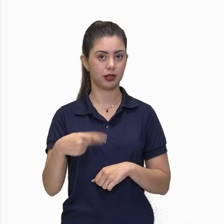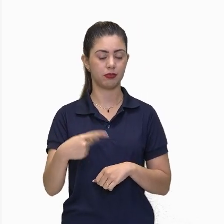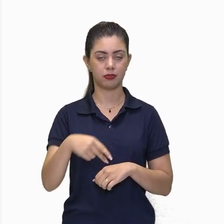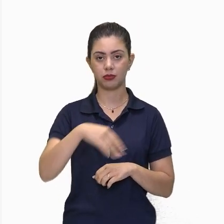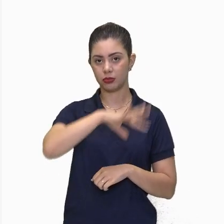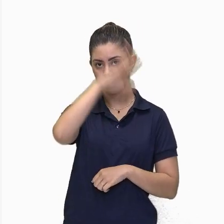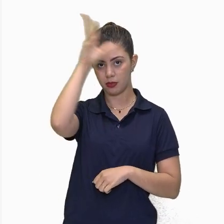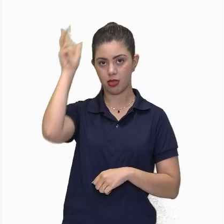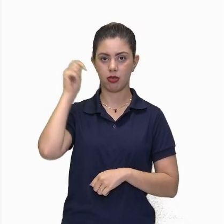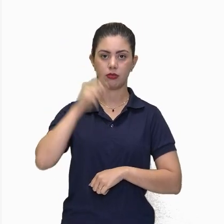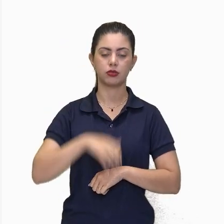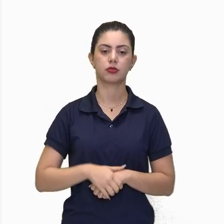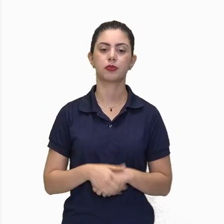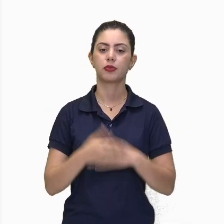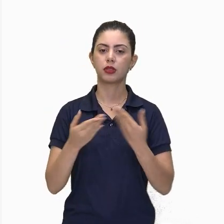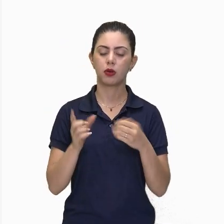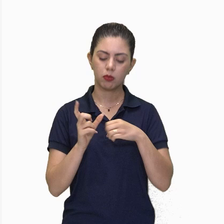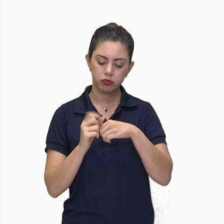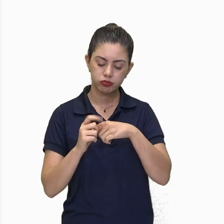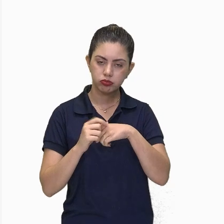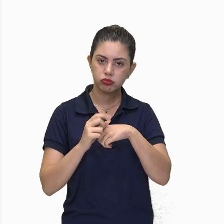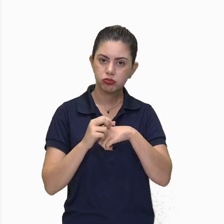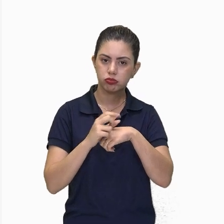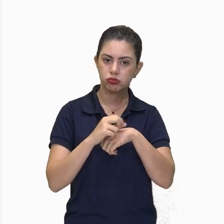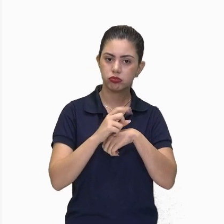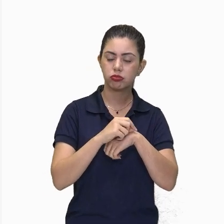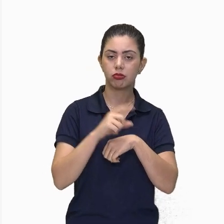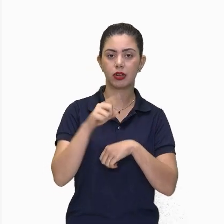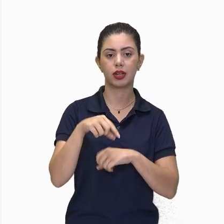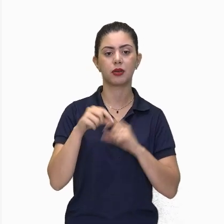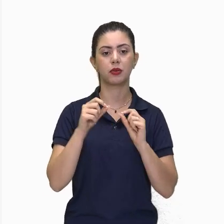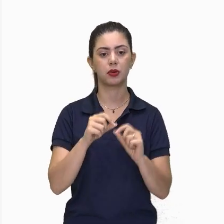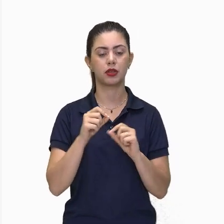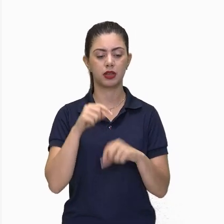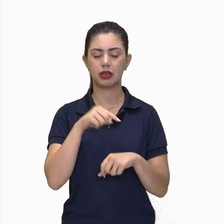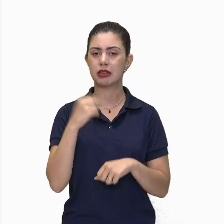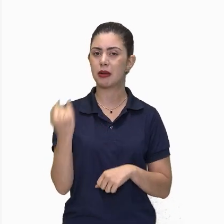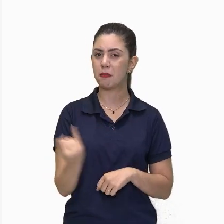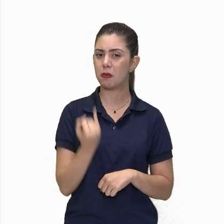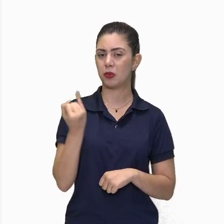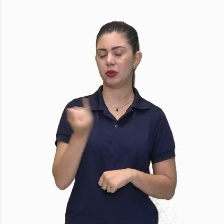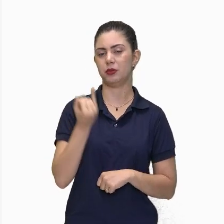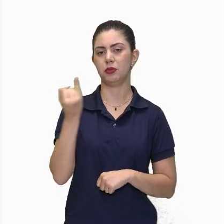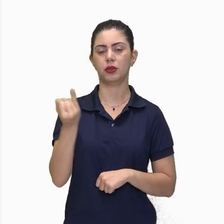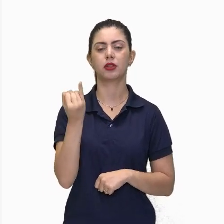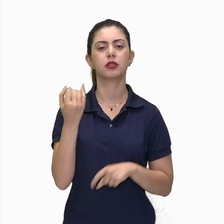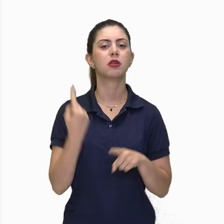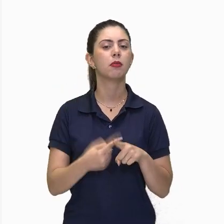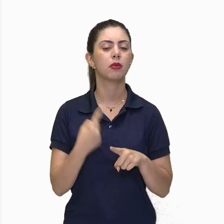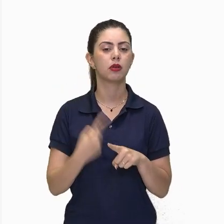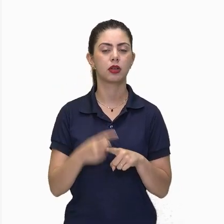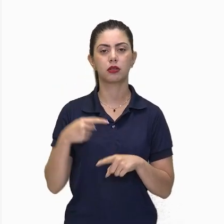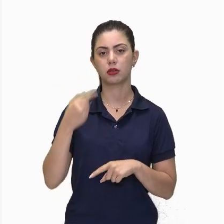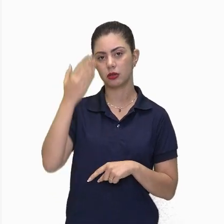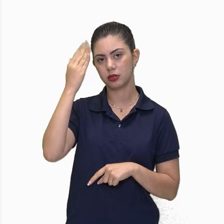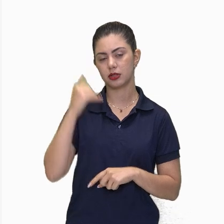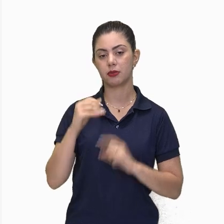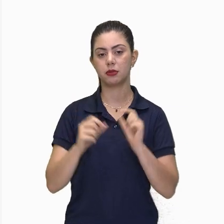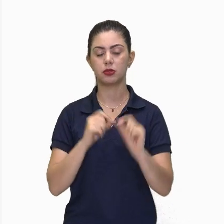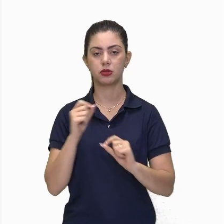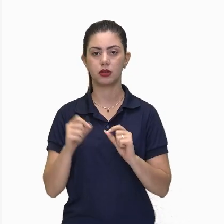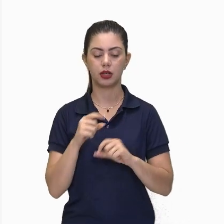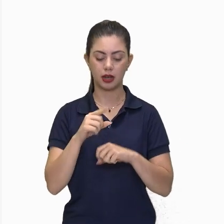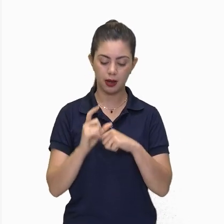Então, esse inseto ele é considerado ali organismo fragmentador, porque através do processo ali